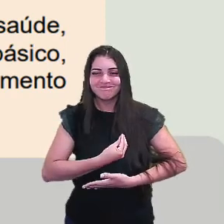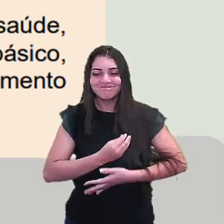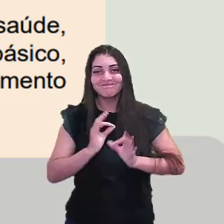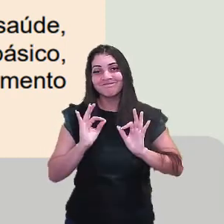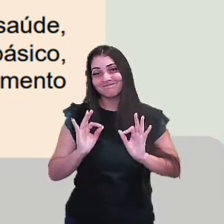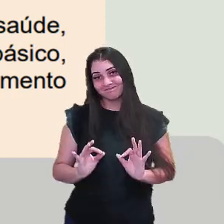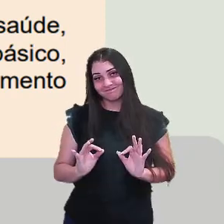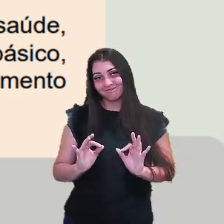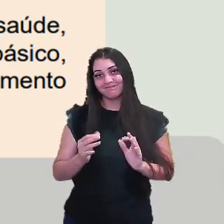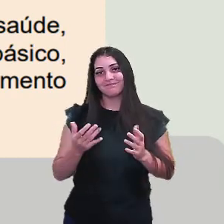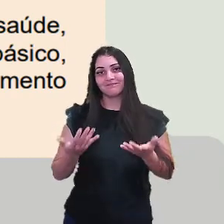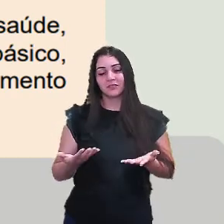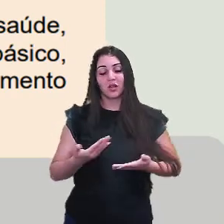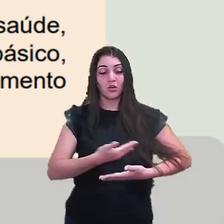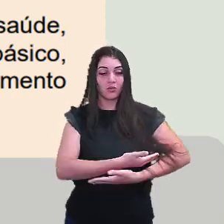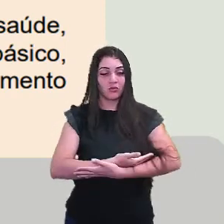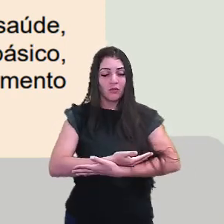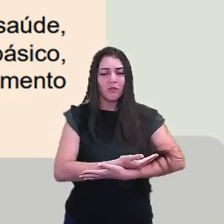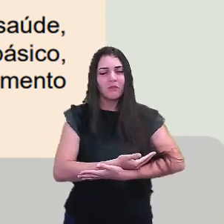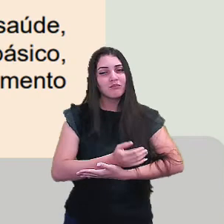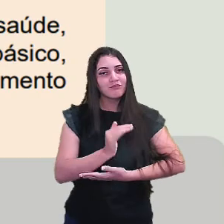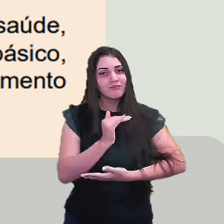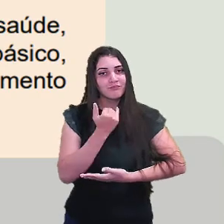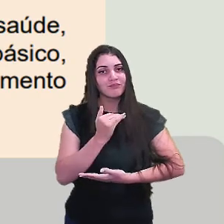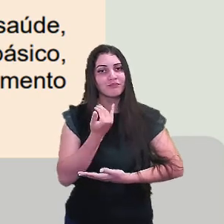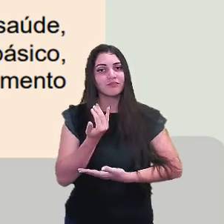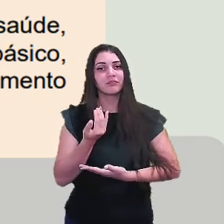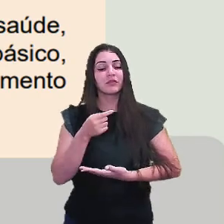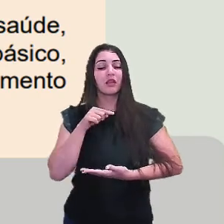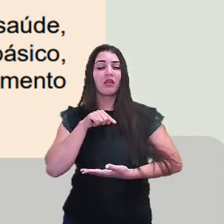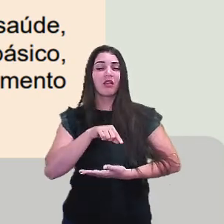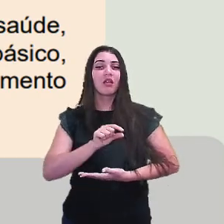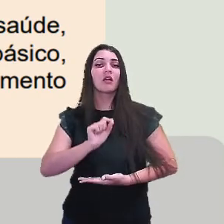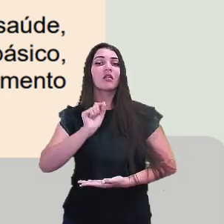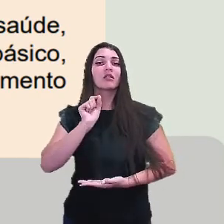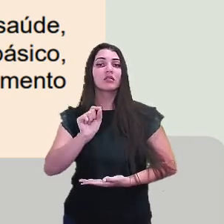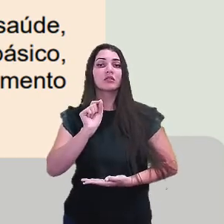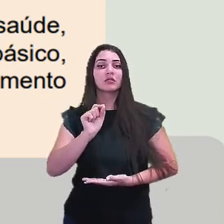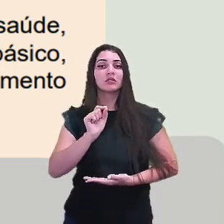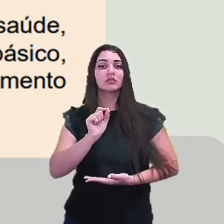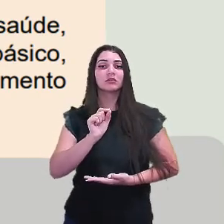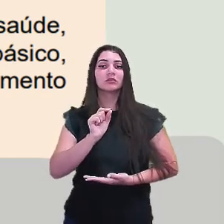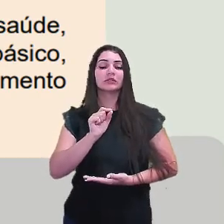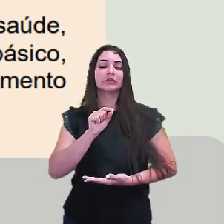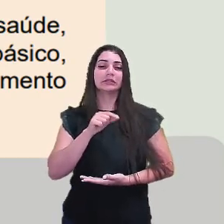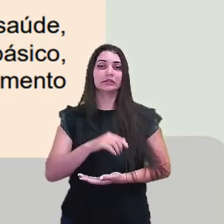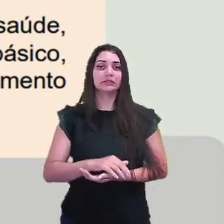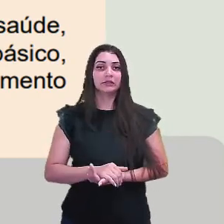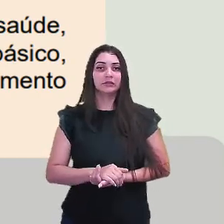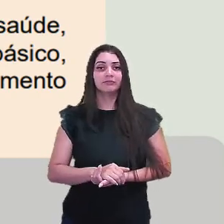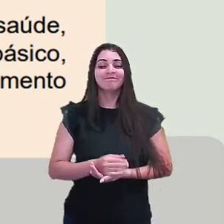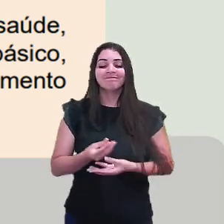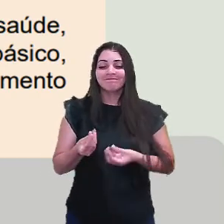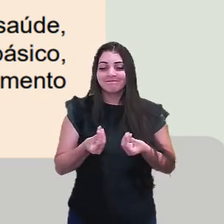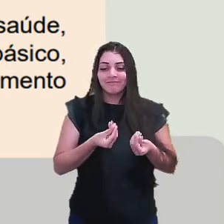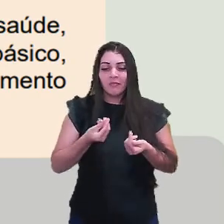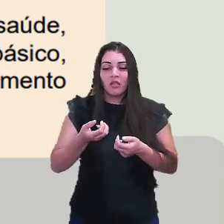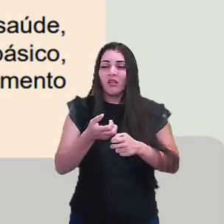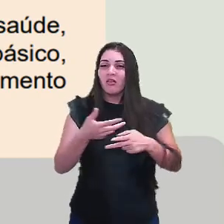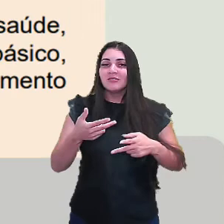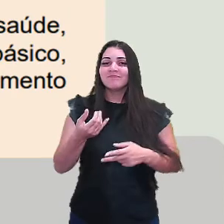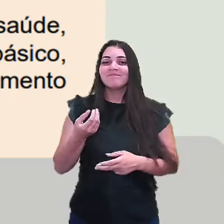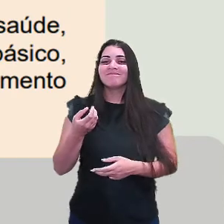Aí os bebês morrem. E isso é um fato muito, muito